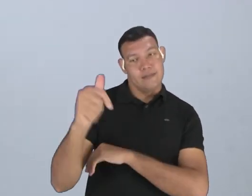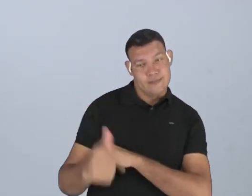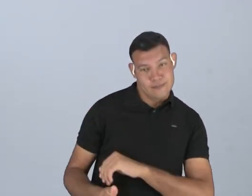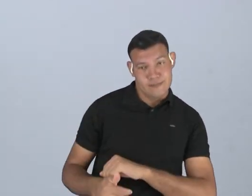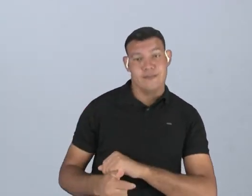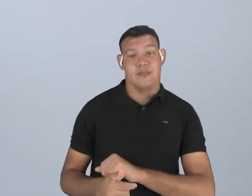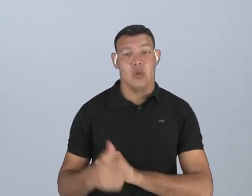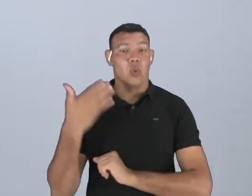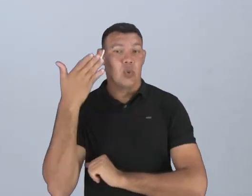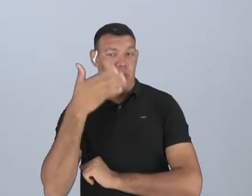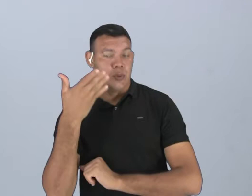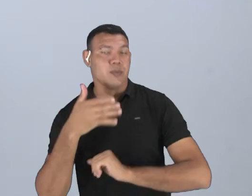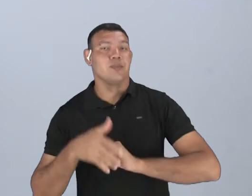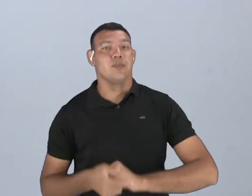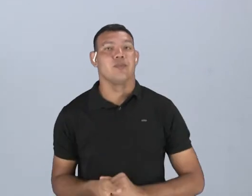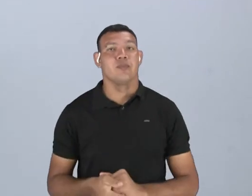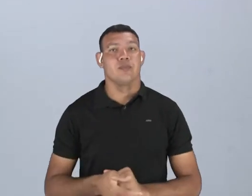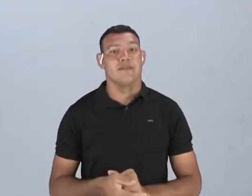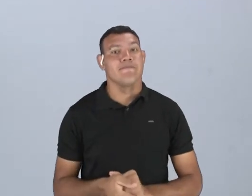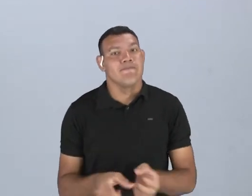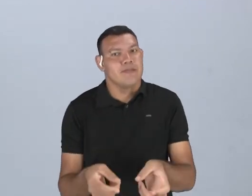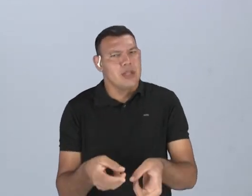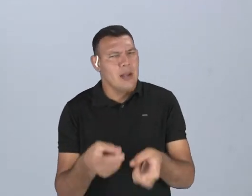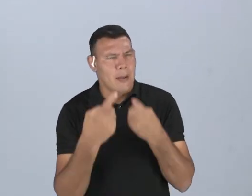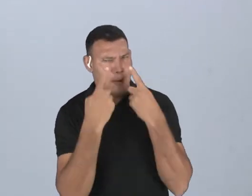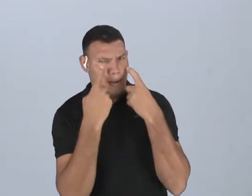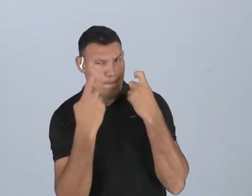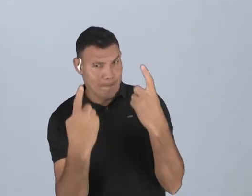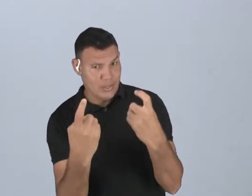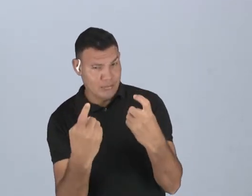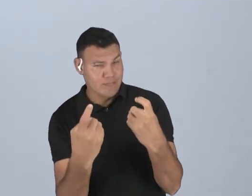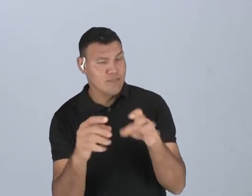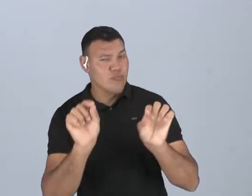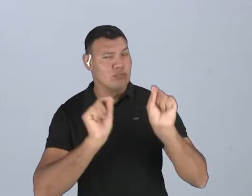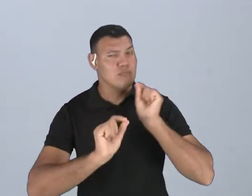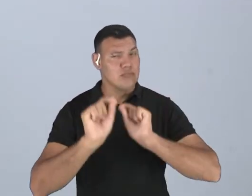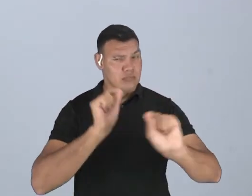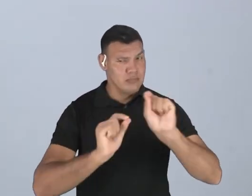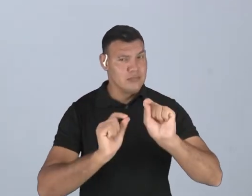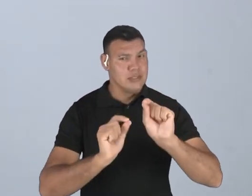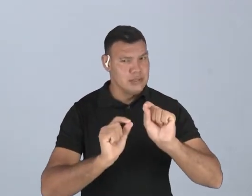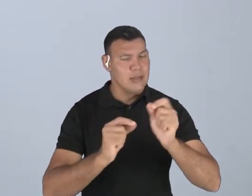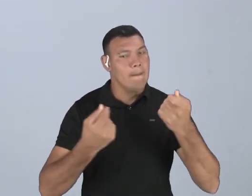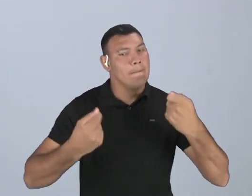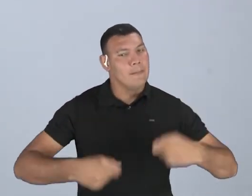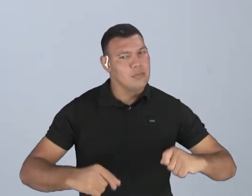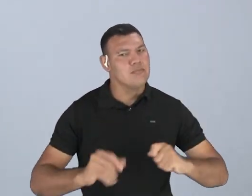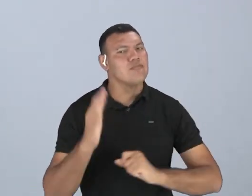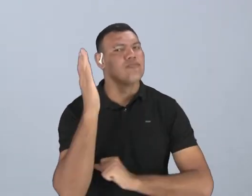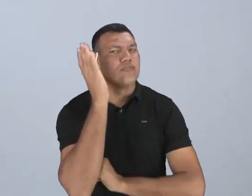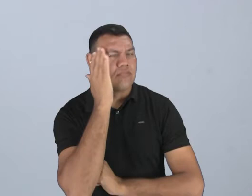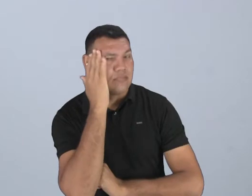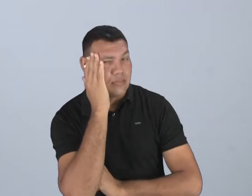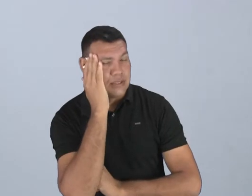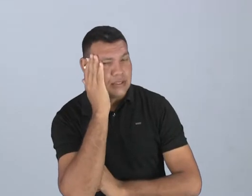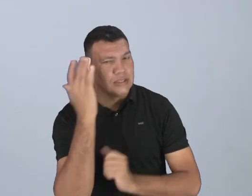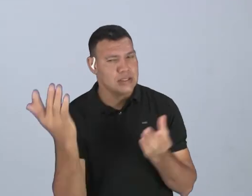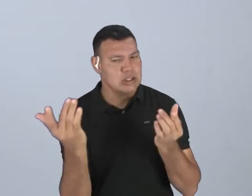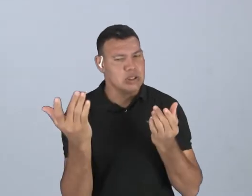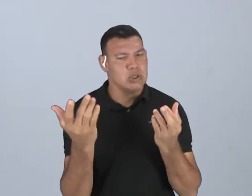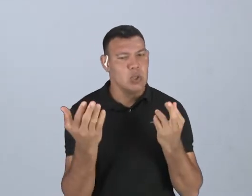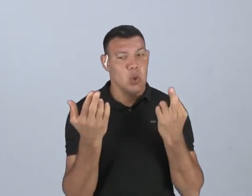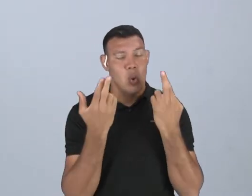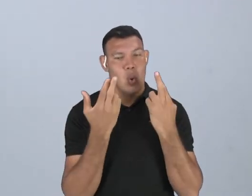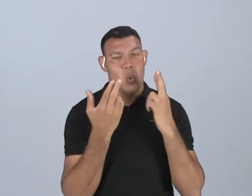Então, é interessante que você entenda que quando se faz e toma esse recurso, existe